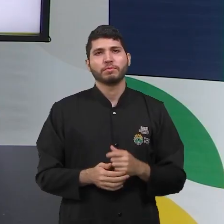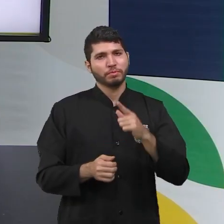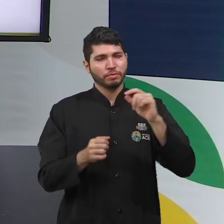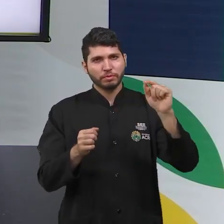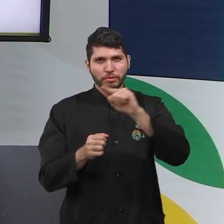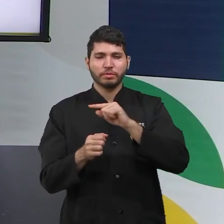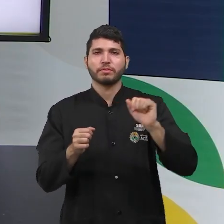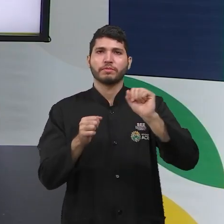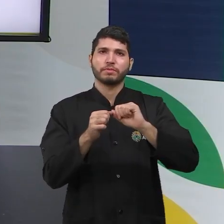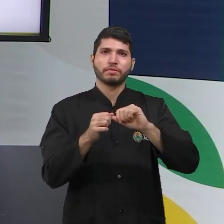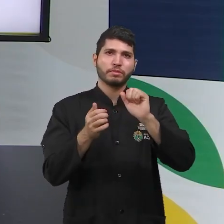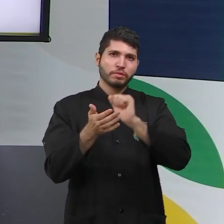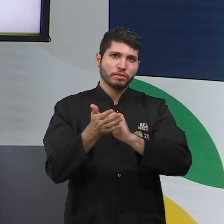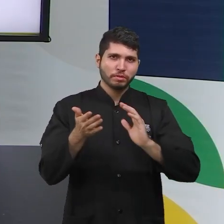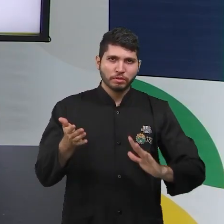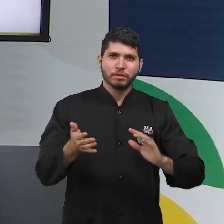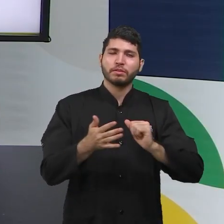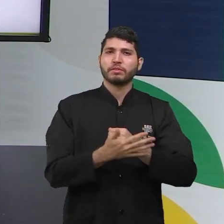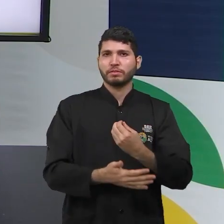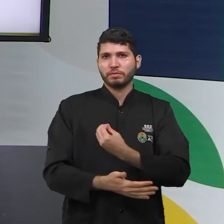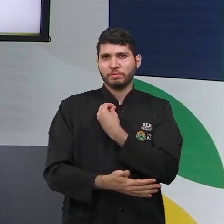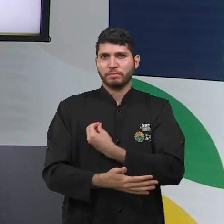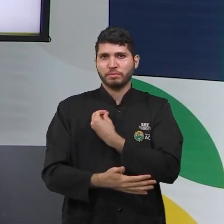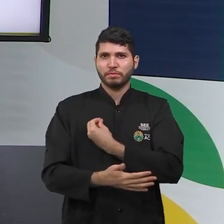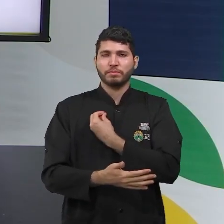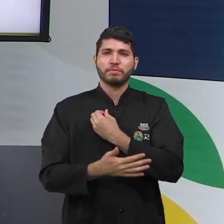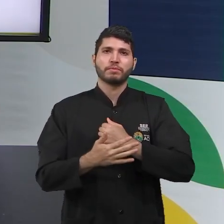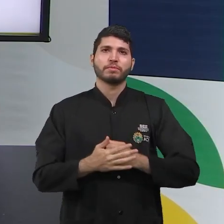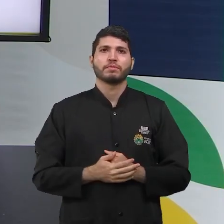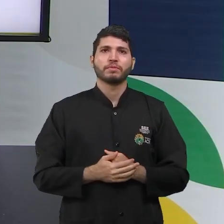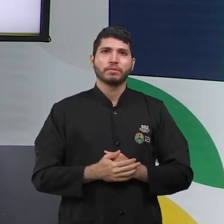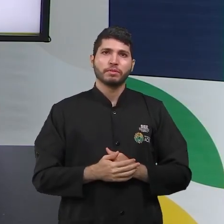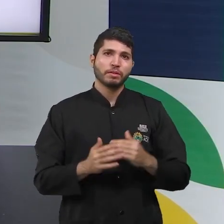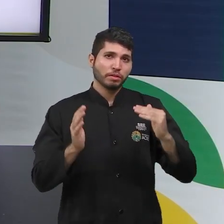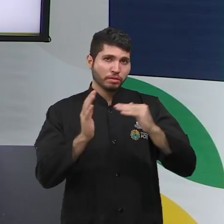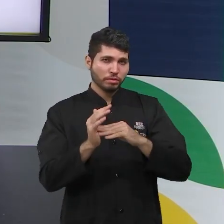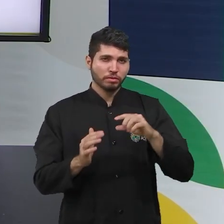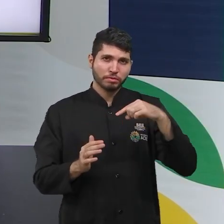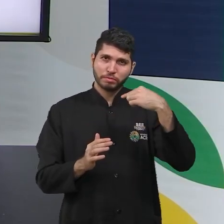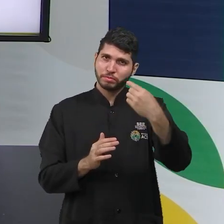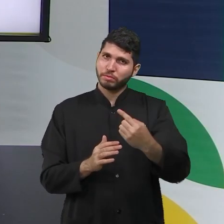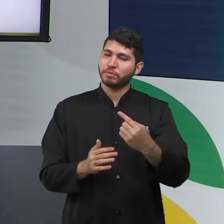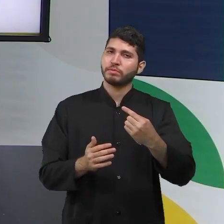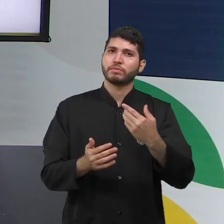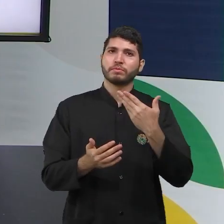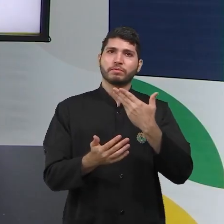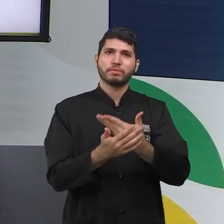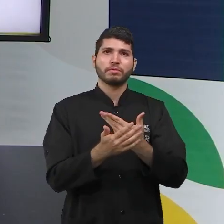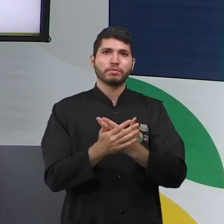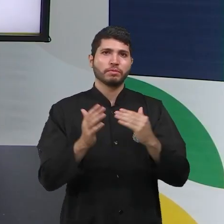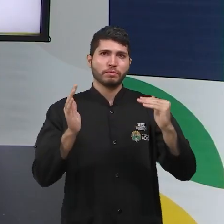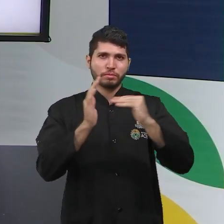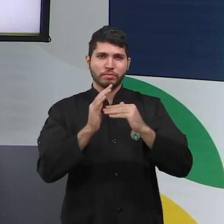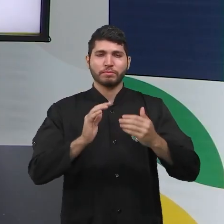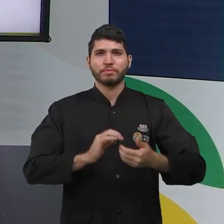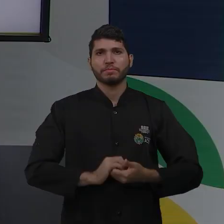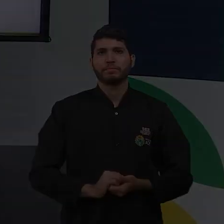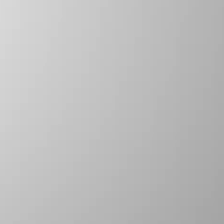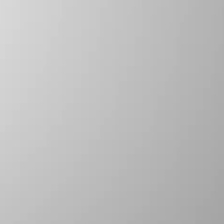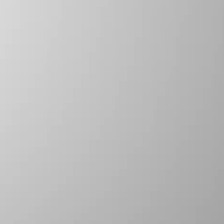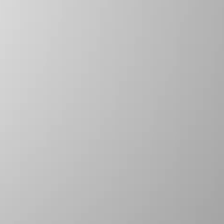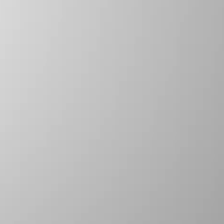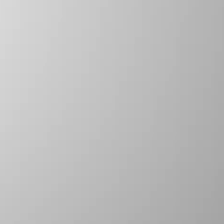las actividades, tener participado. Conto con ustedes siempre. Hasta luego.